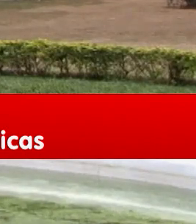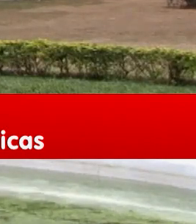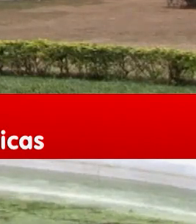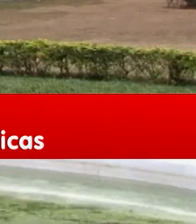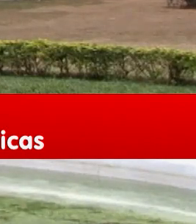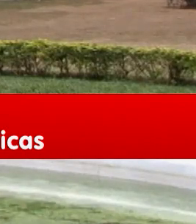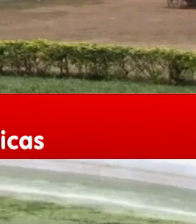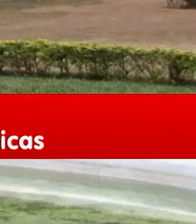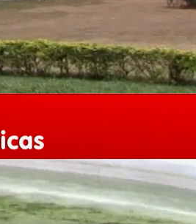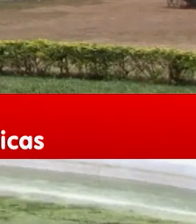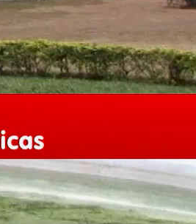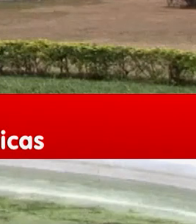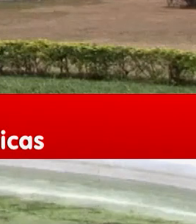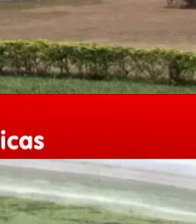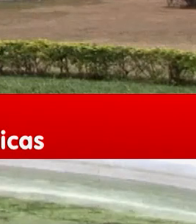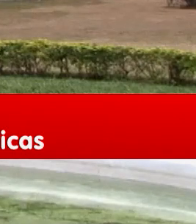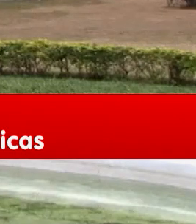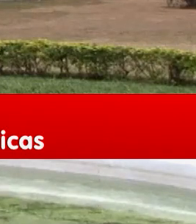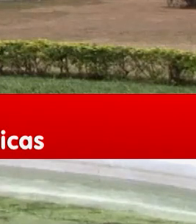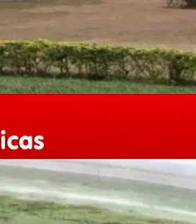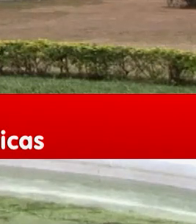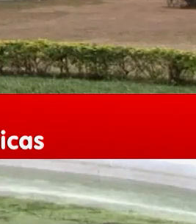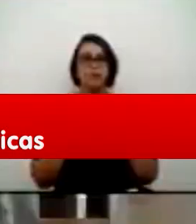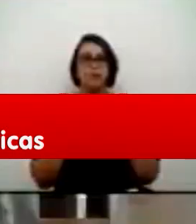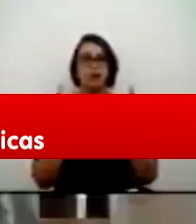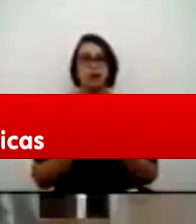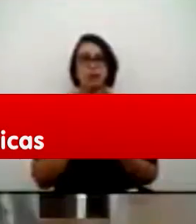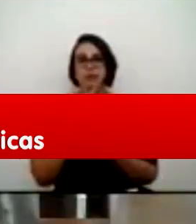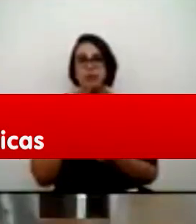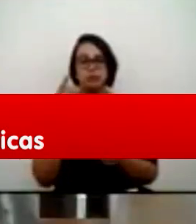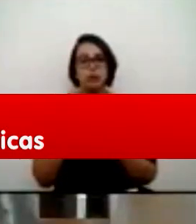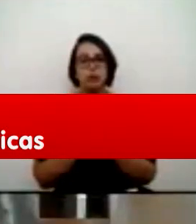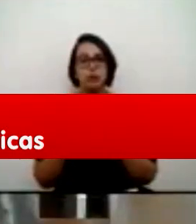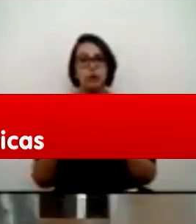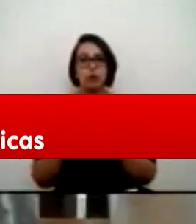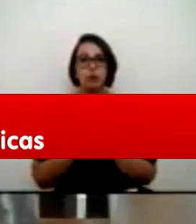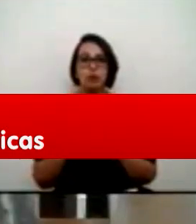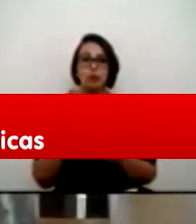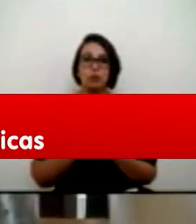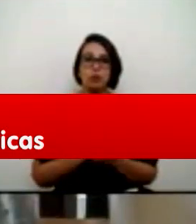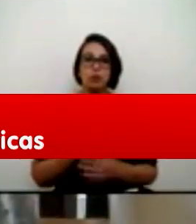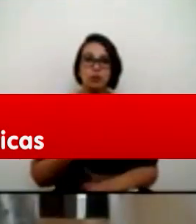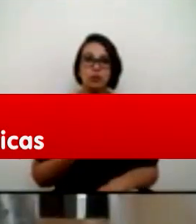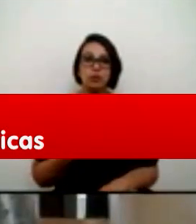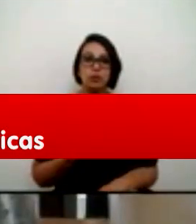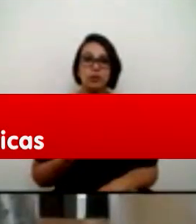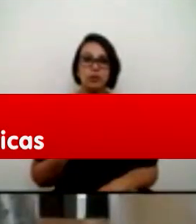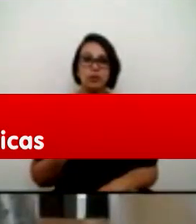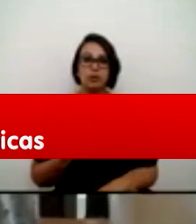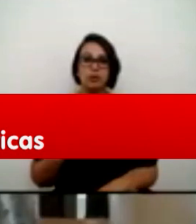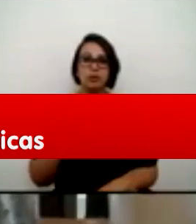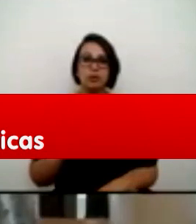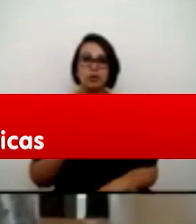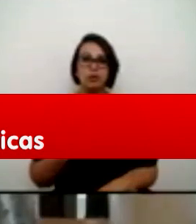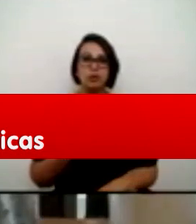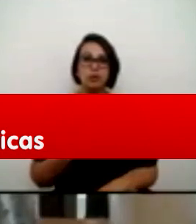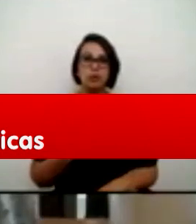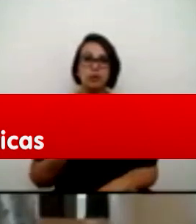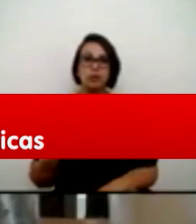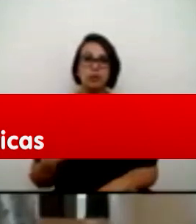para solucionar casos de árvores em condições de risco protocolo legislativo processo 4335